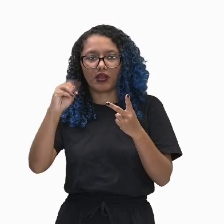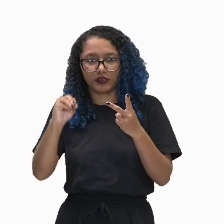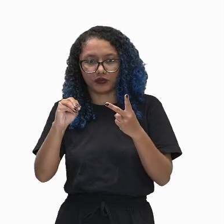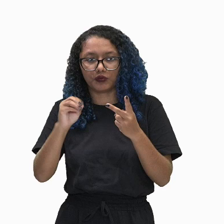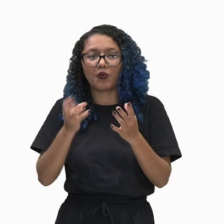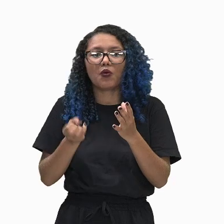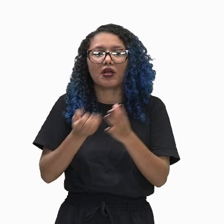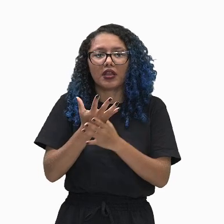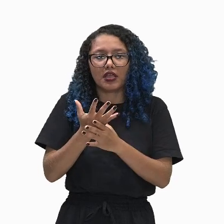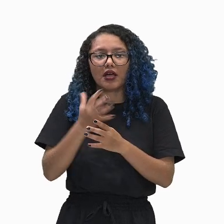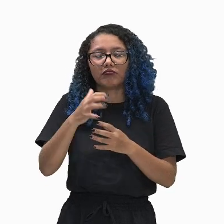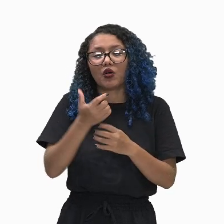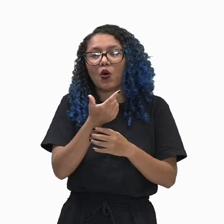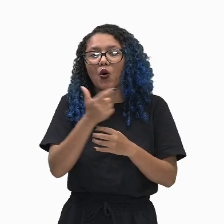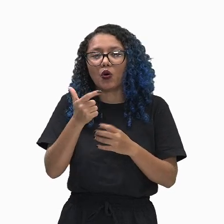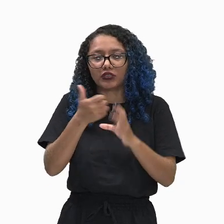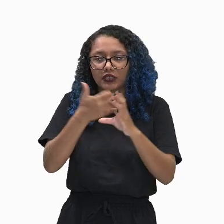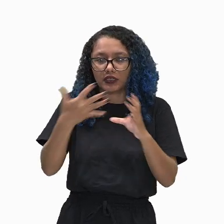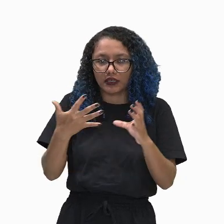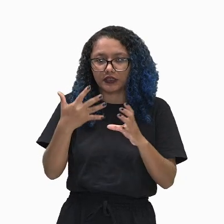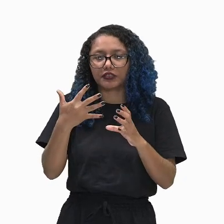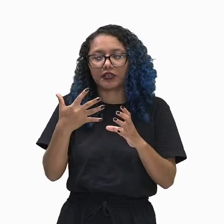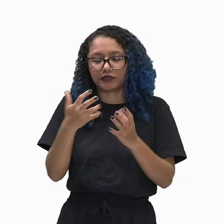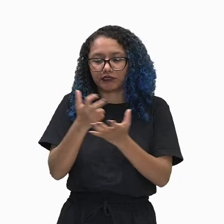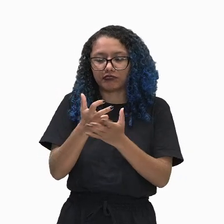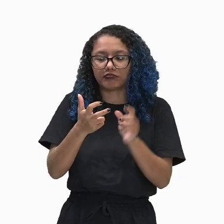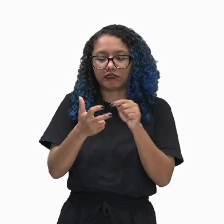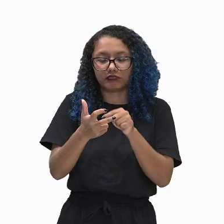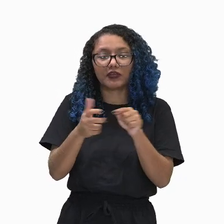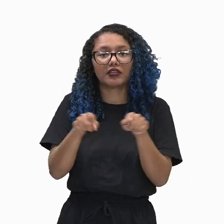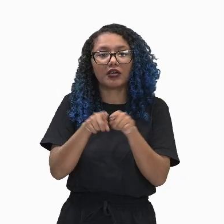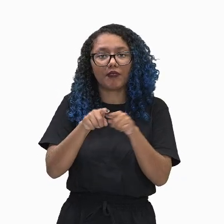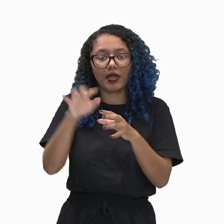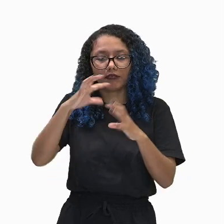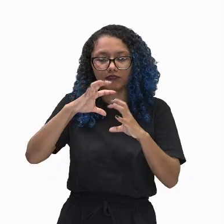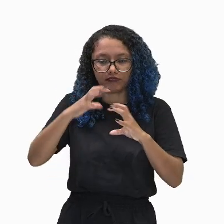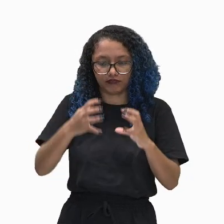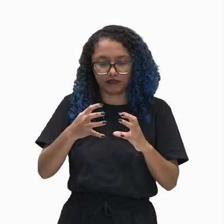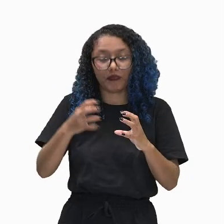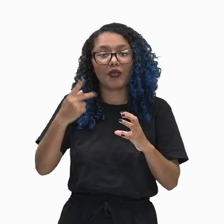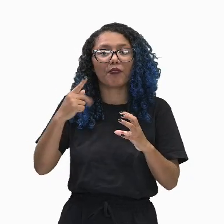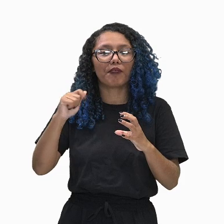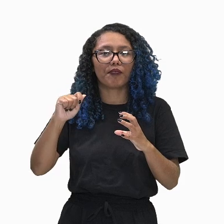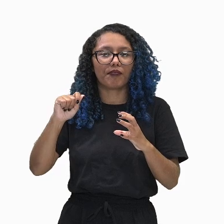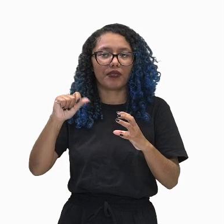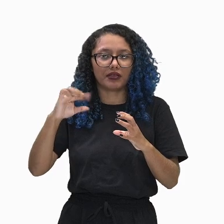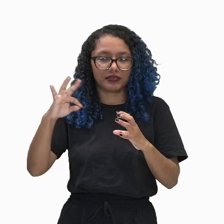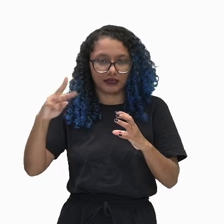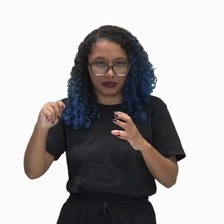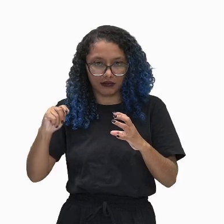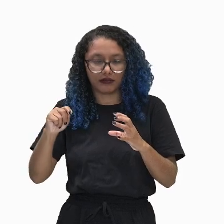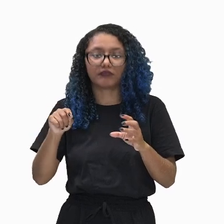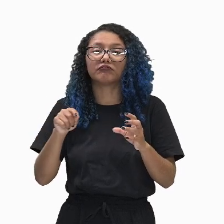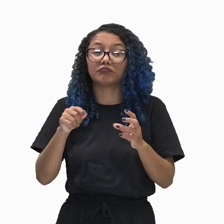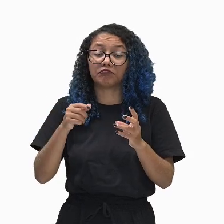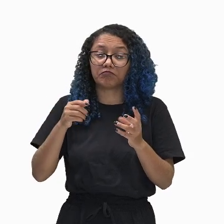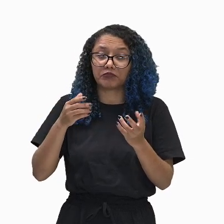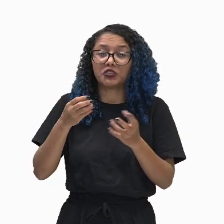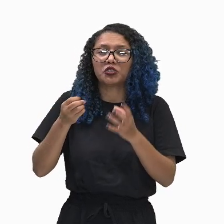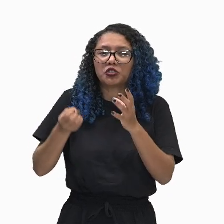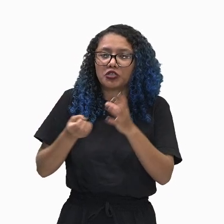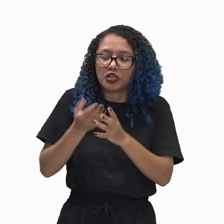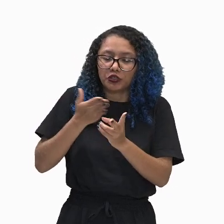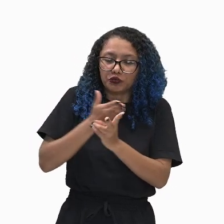placenta. Nesse trofoblasto, ele vai se dividir em mais duas etapas, que é